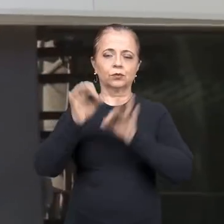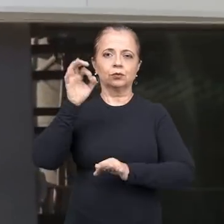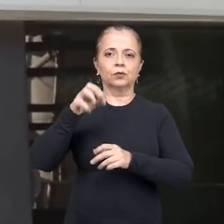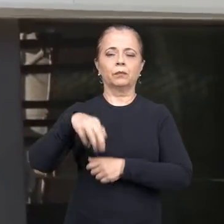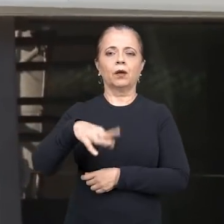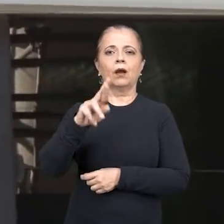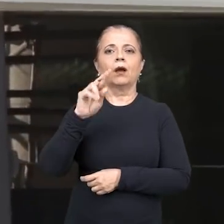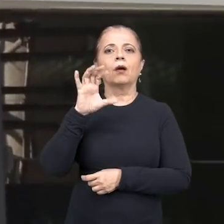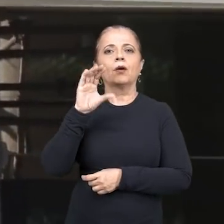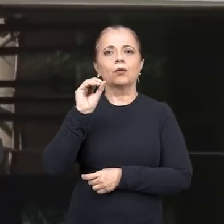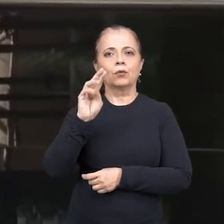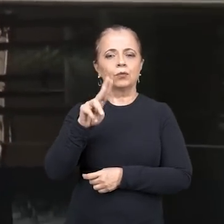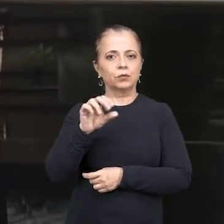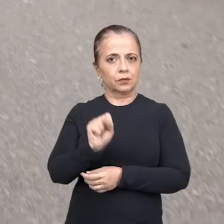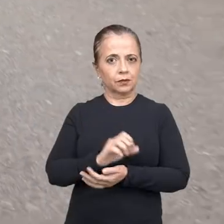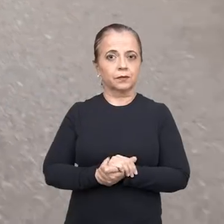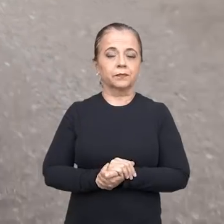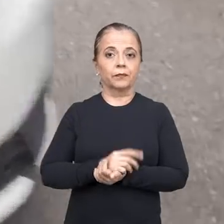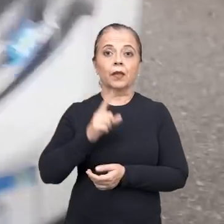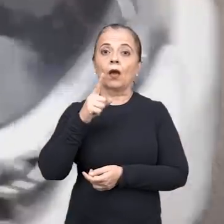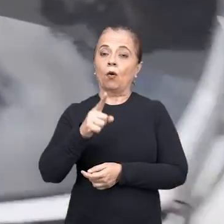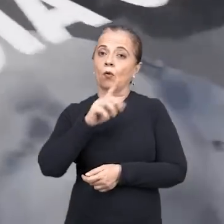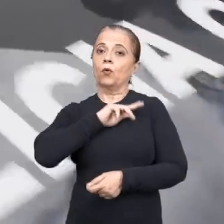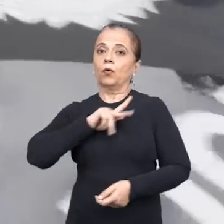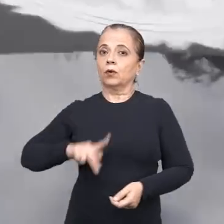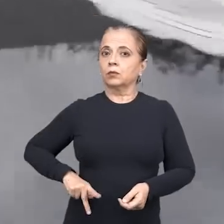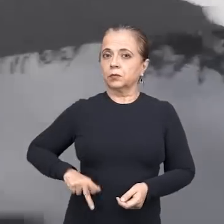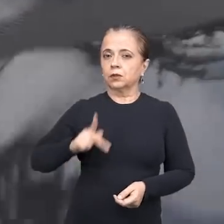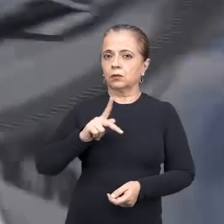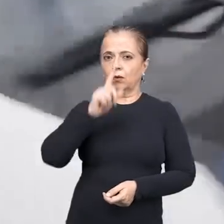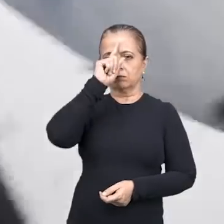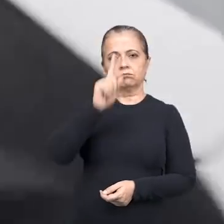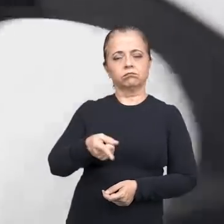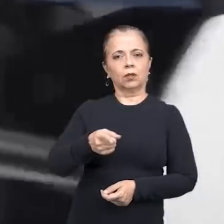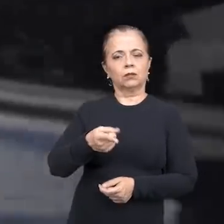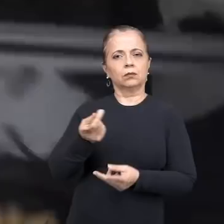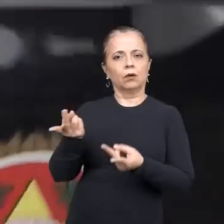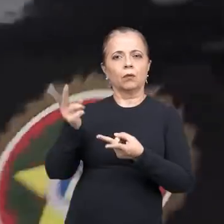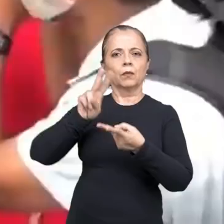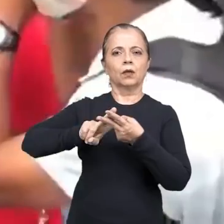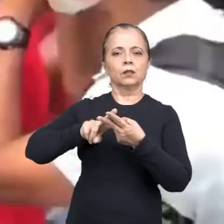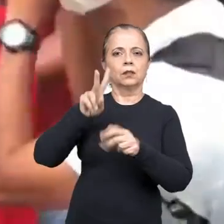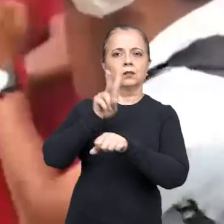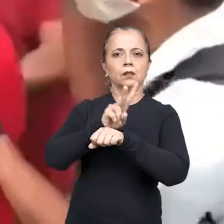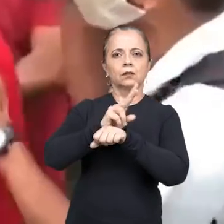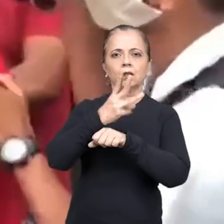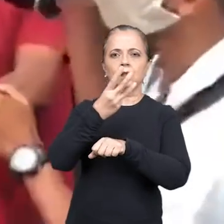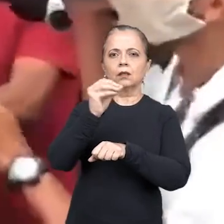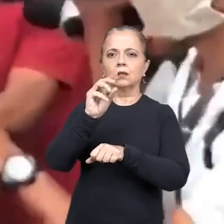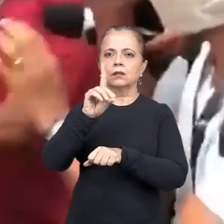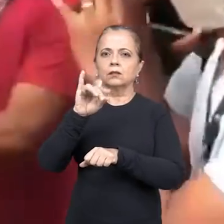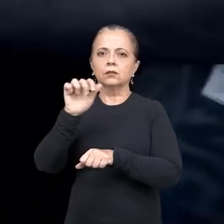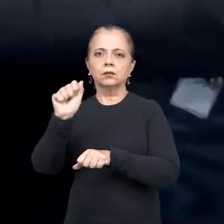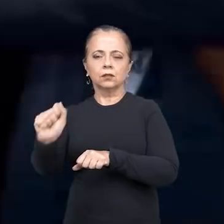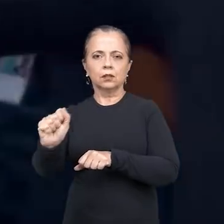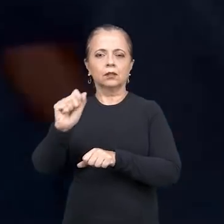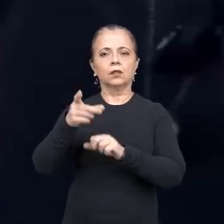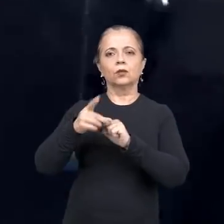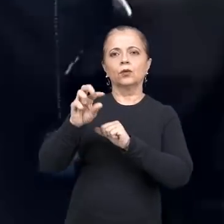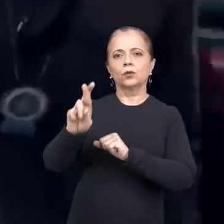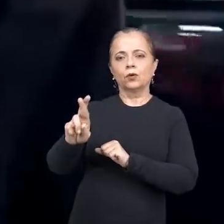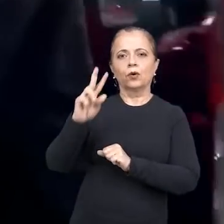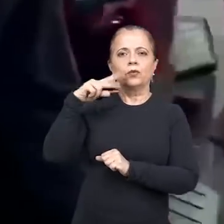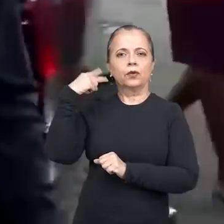O MPRJ obteve a decretação de prisão cautelar temporária pelo prazo de 30 dias do vereador Dr. Jairinho e